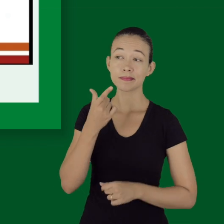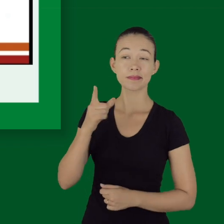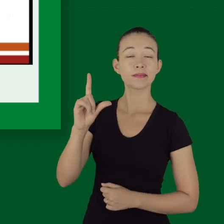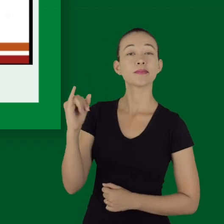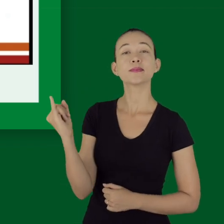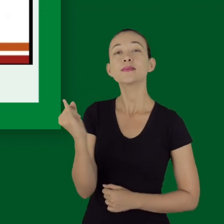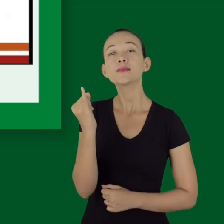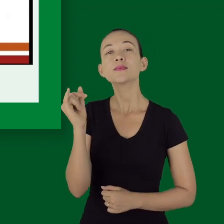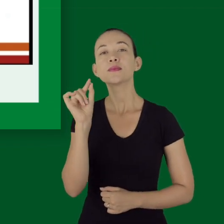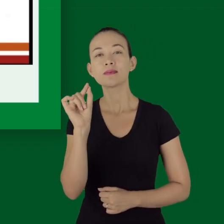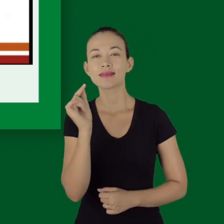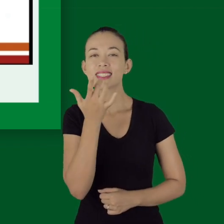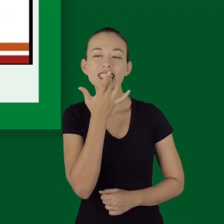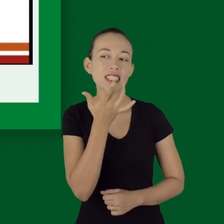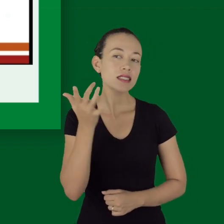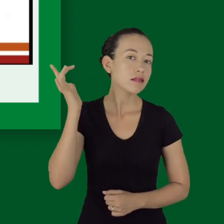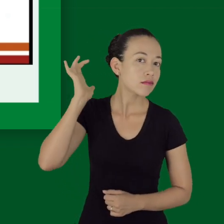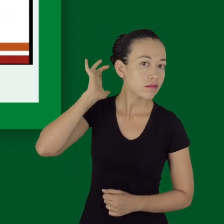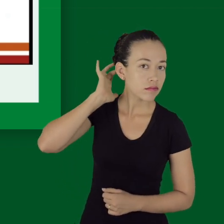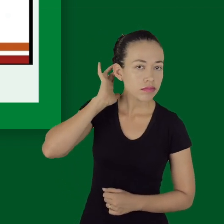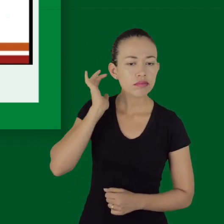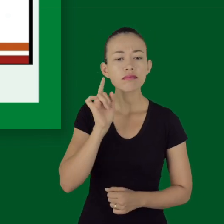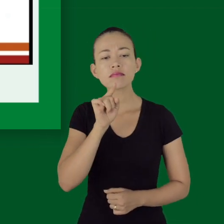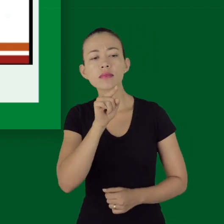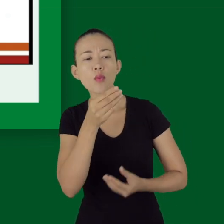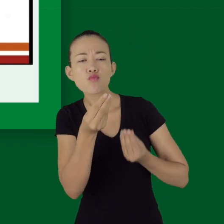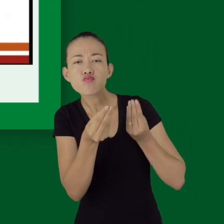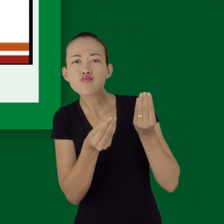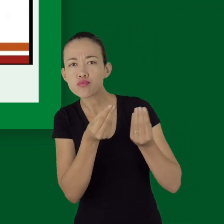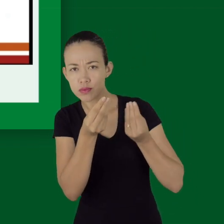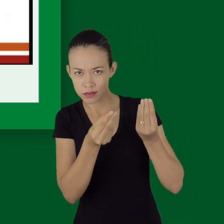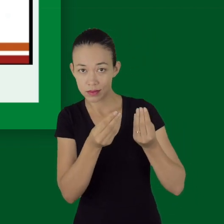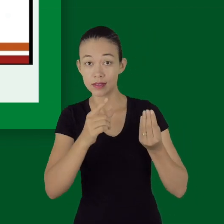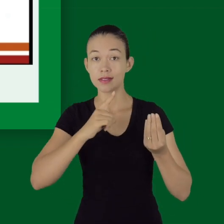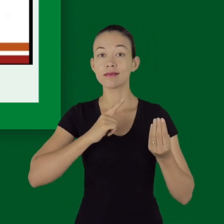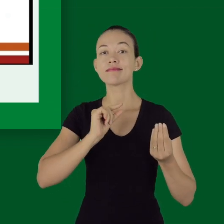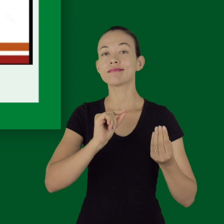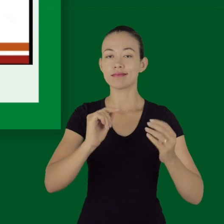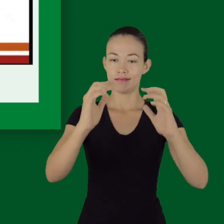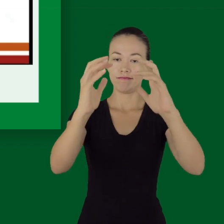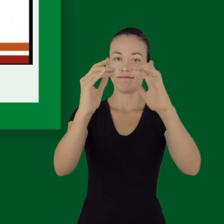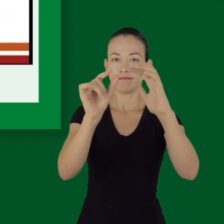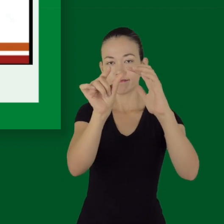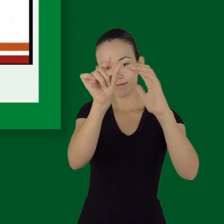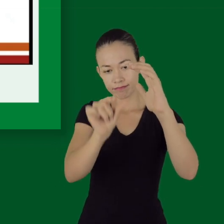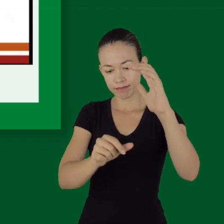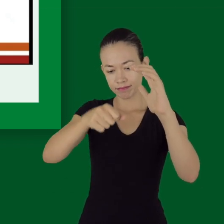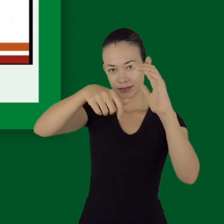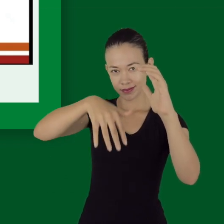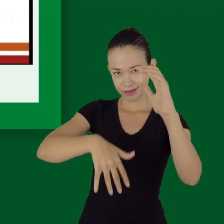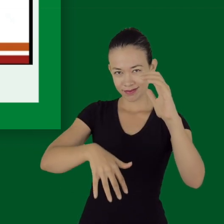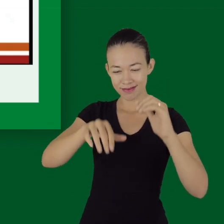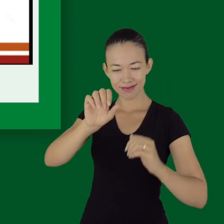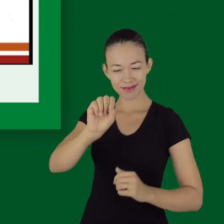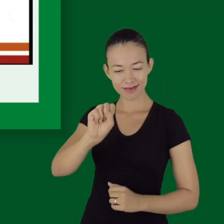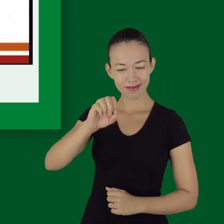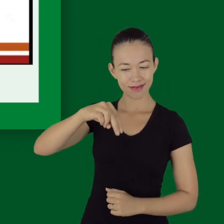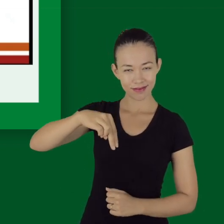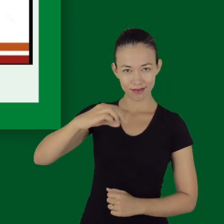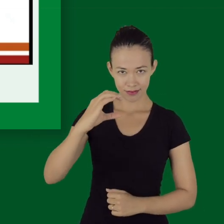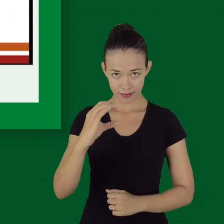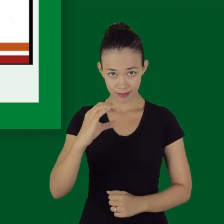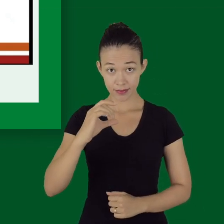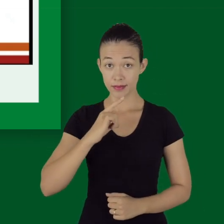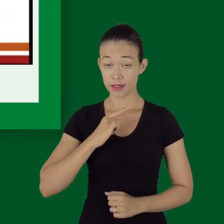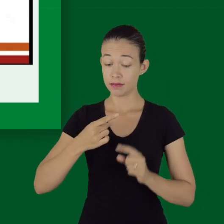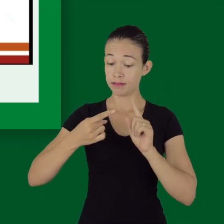importante, né, em relação a essa anatomia, essa revisão da medula, é a questão da resposta autonômica. Então, eu tenho uma resposta voluntária